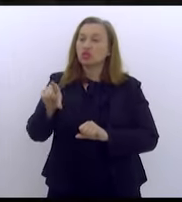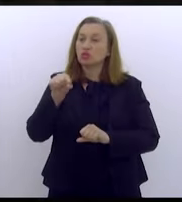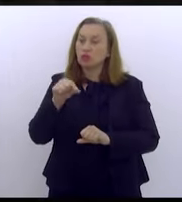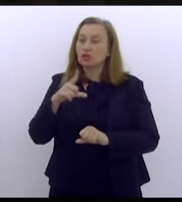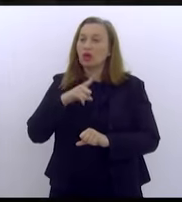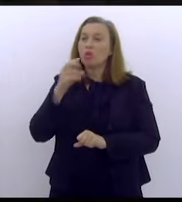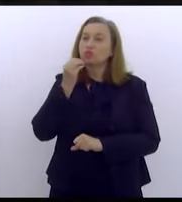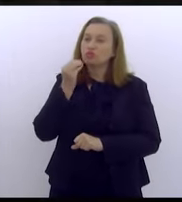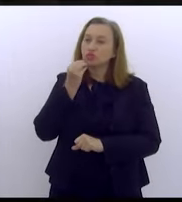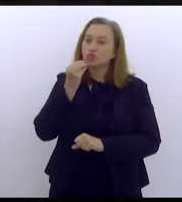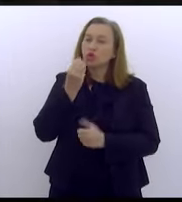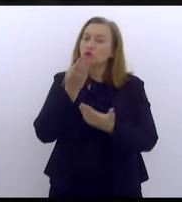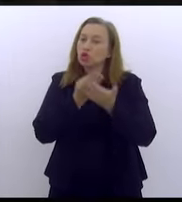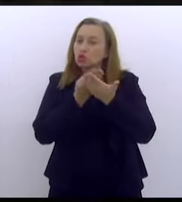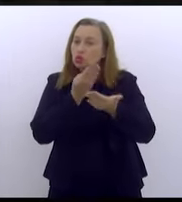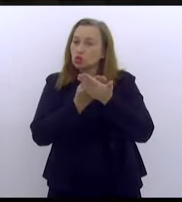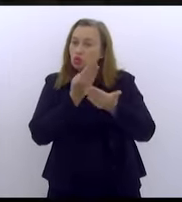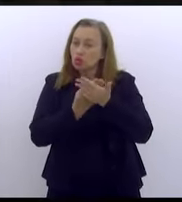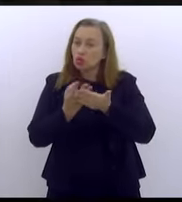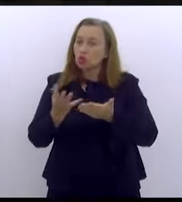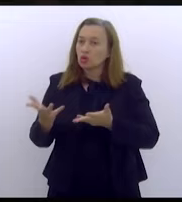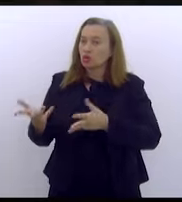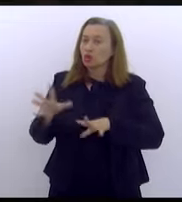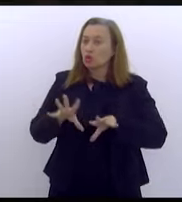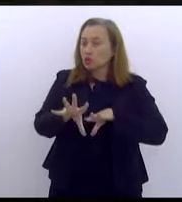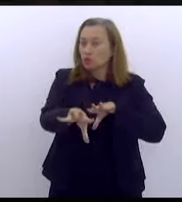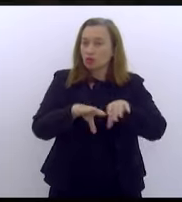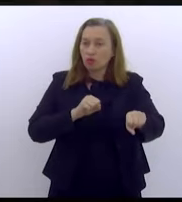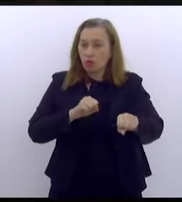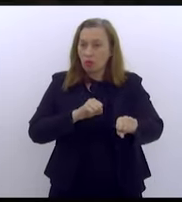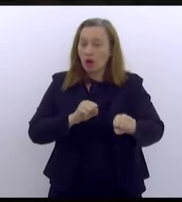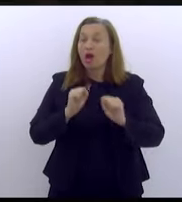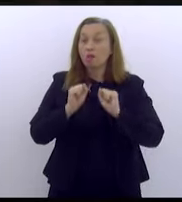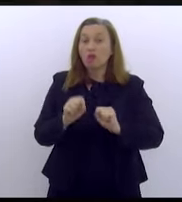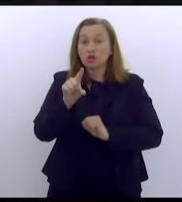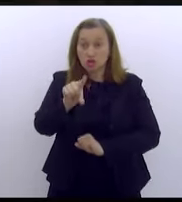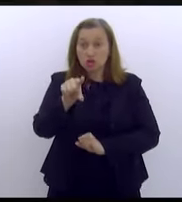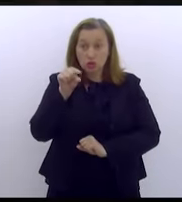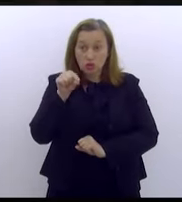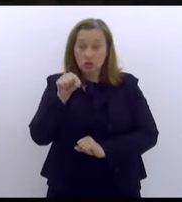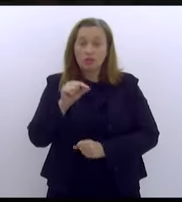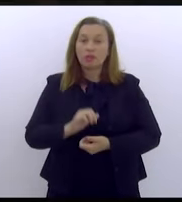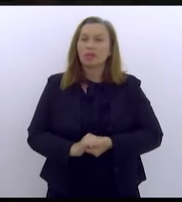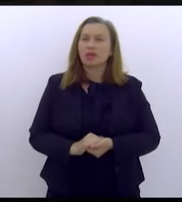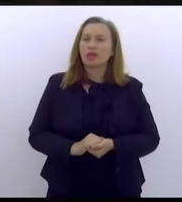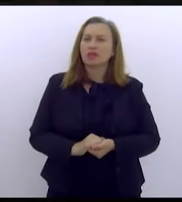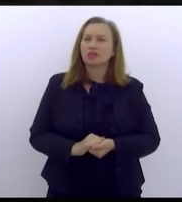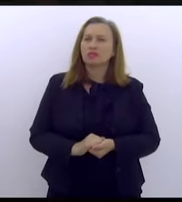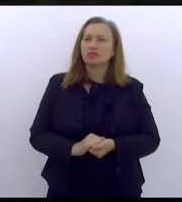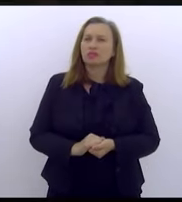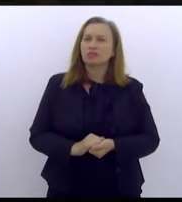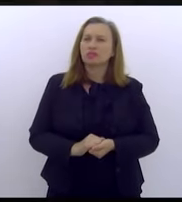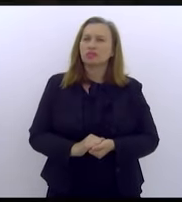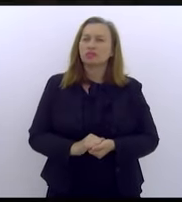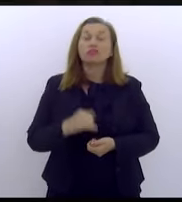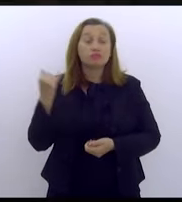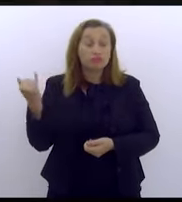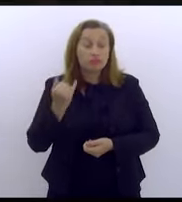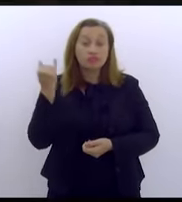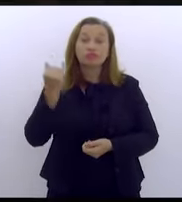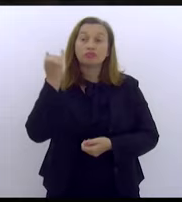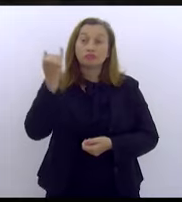a oportunidade de estudar, de se qualificar, que ela possa escolher. Essa é uma decisão